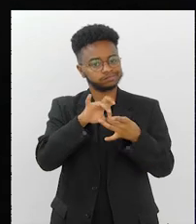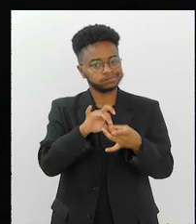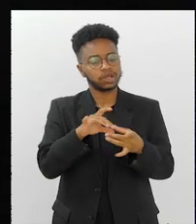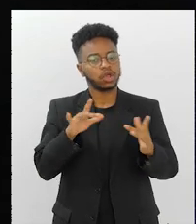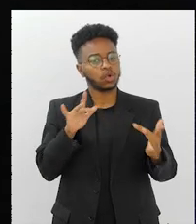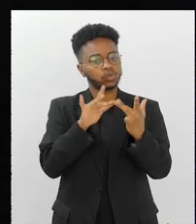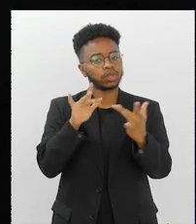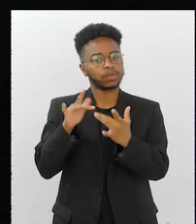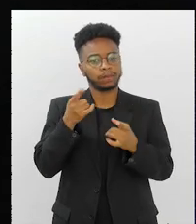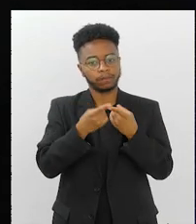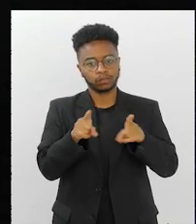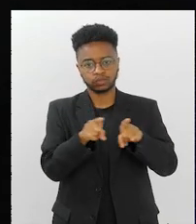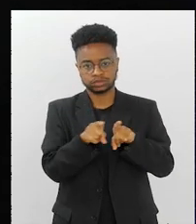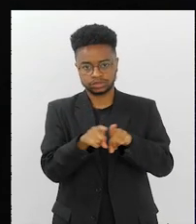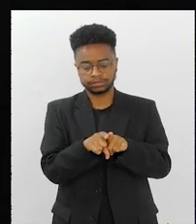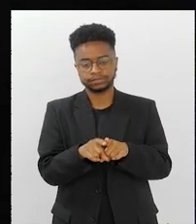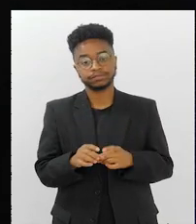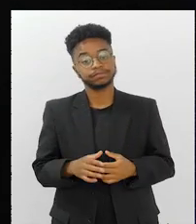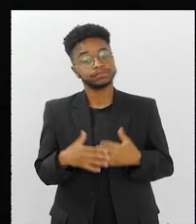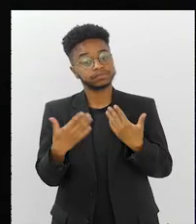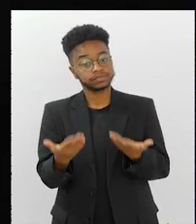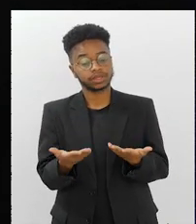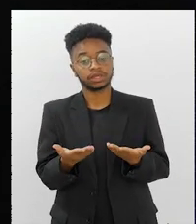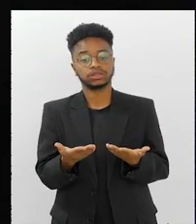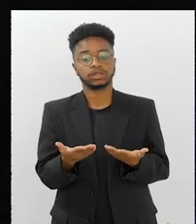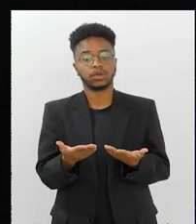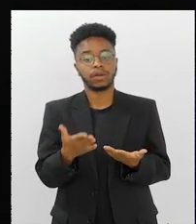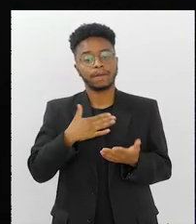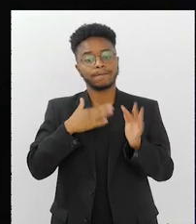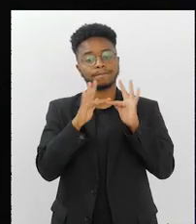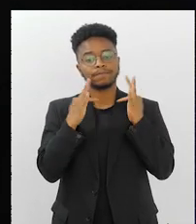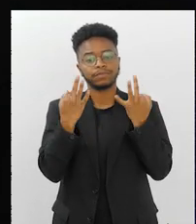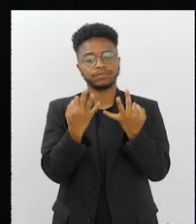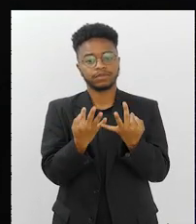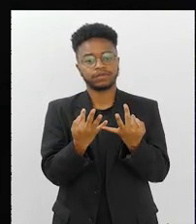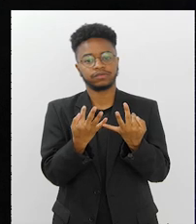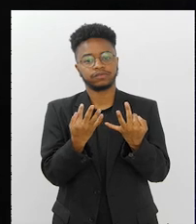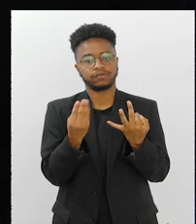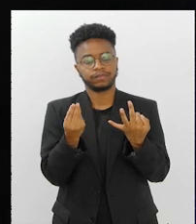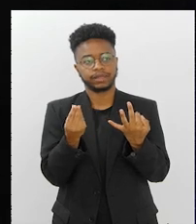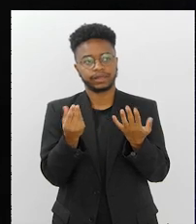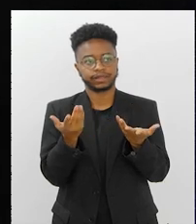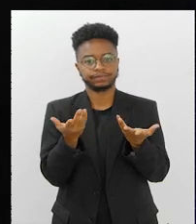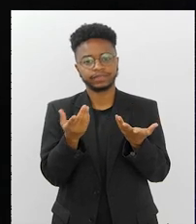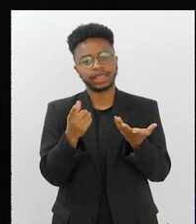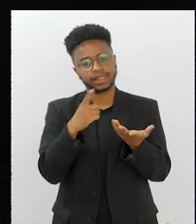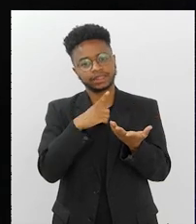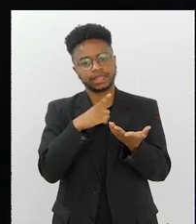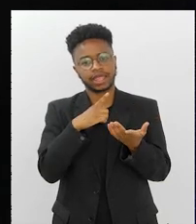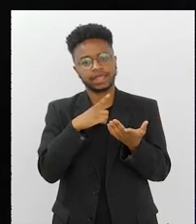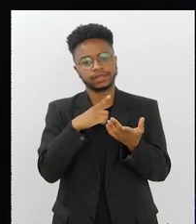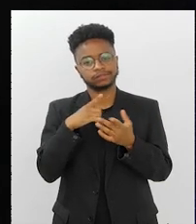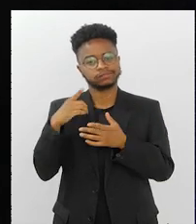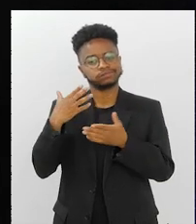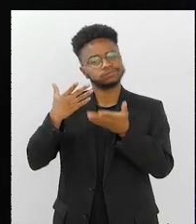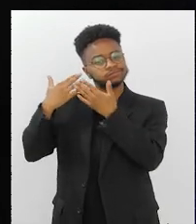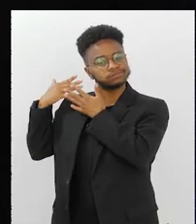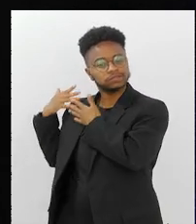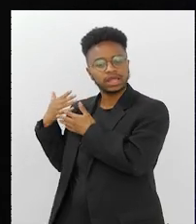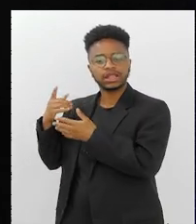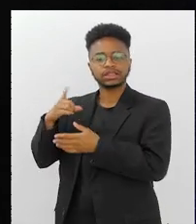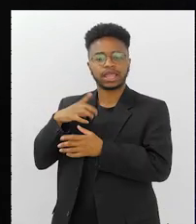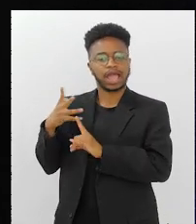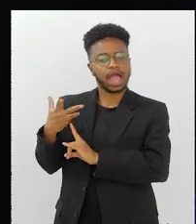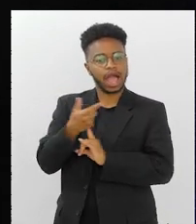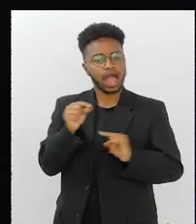artística eh e aí assim mesmo que a minha família e eh tivesse essa veia artística ali